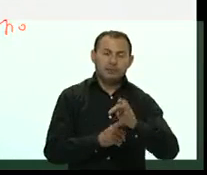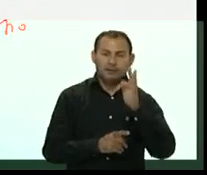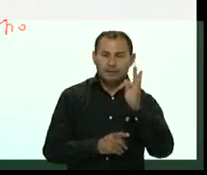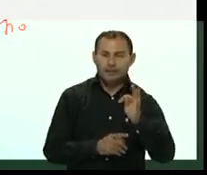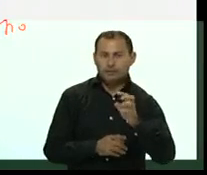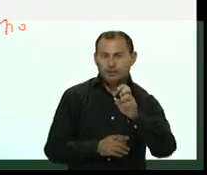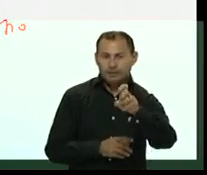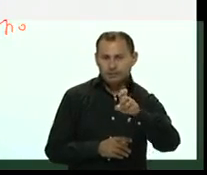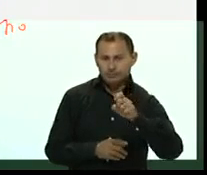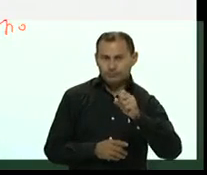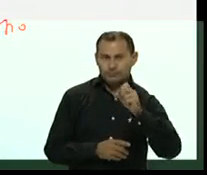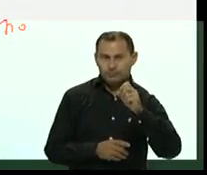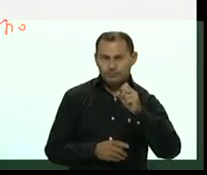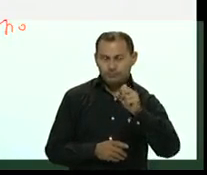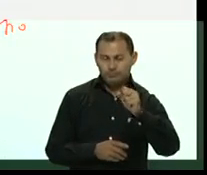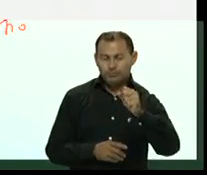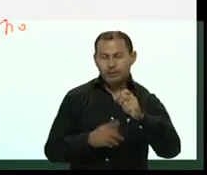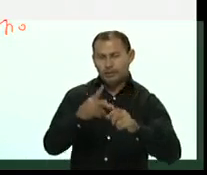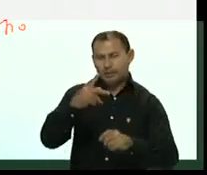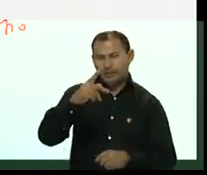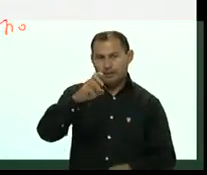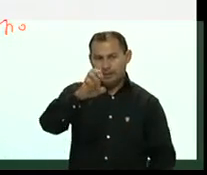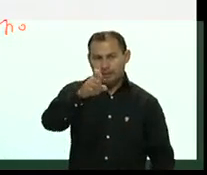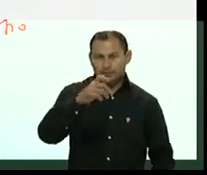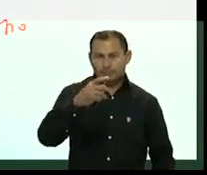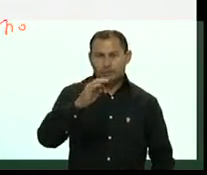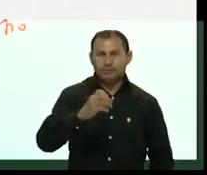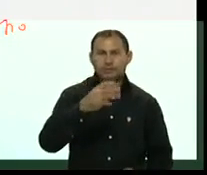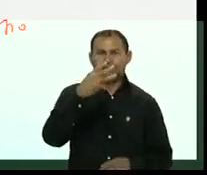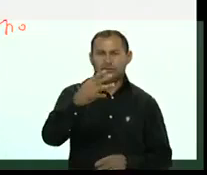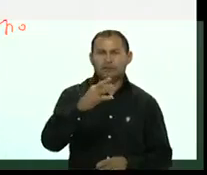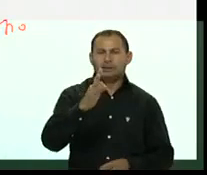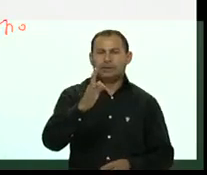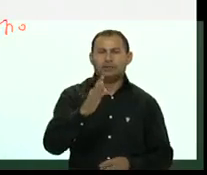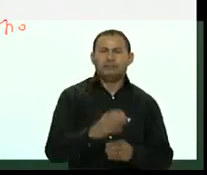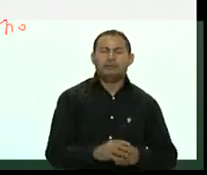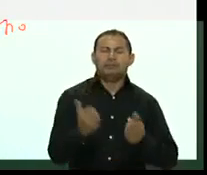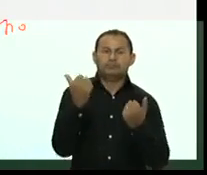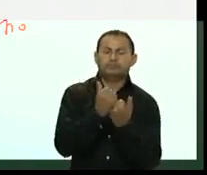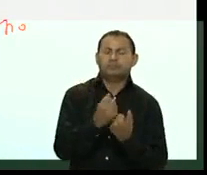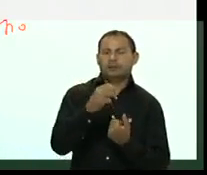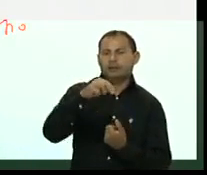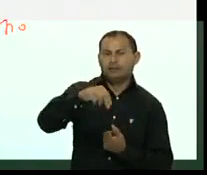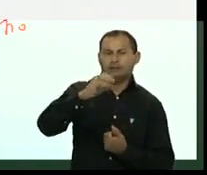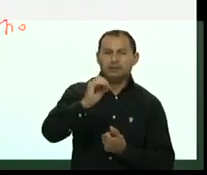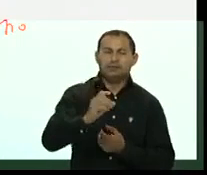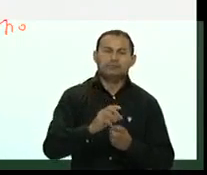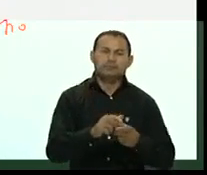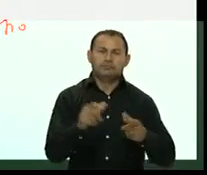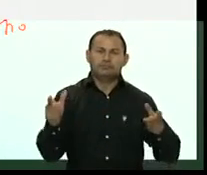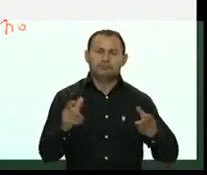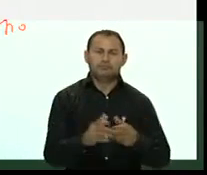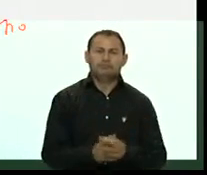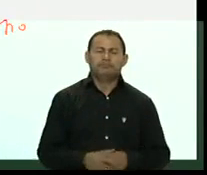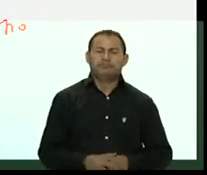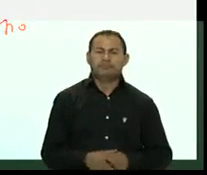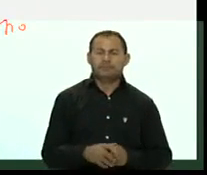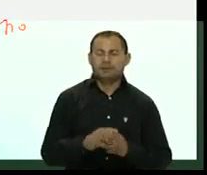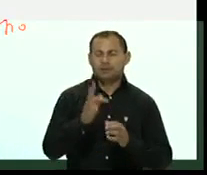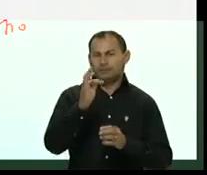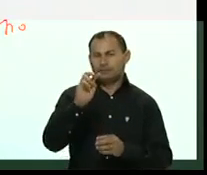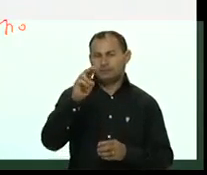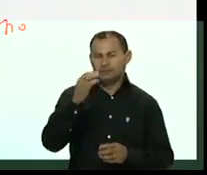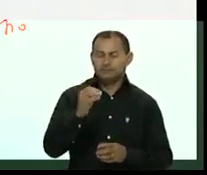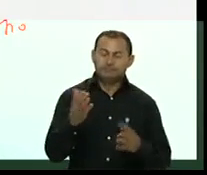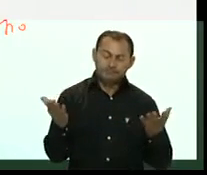meu expoente é T. Ou melhor, né, substituindo esse N0. Então, nós temos uma generalização desta